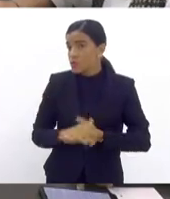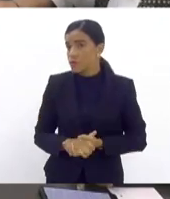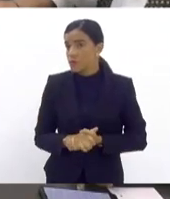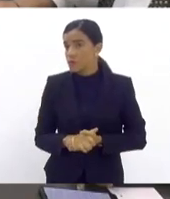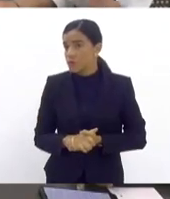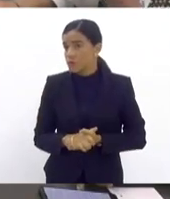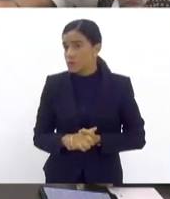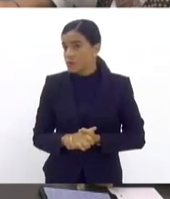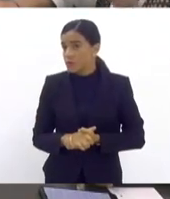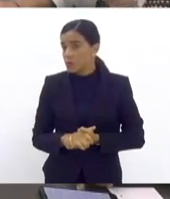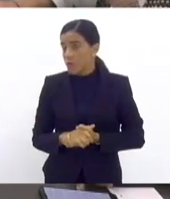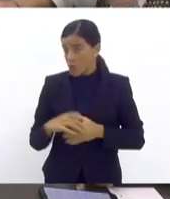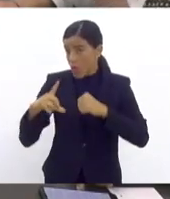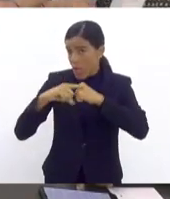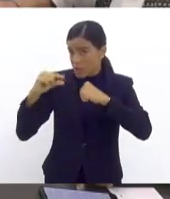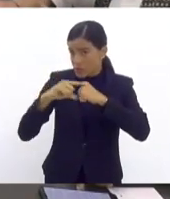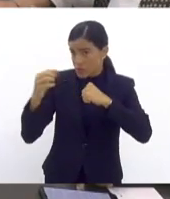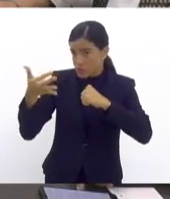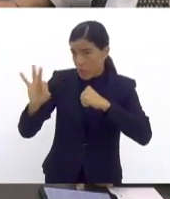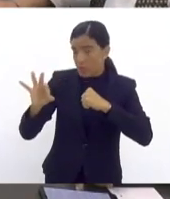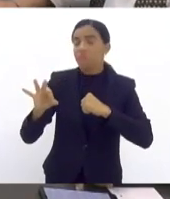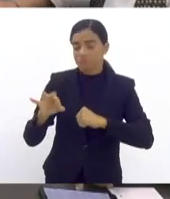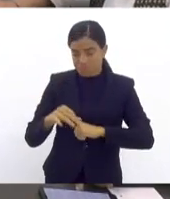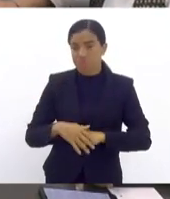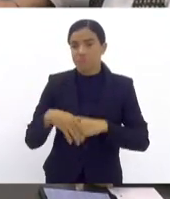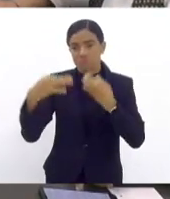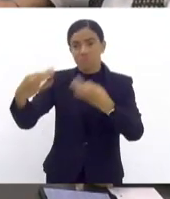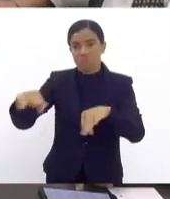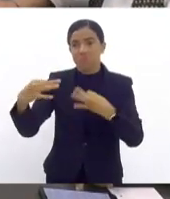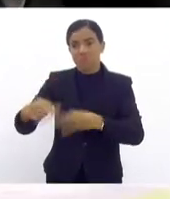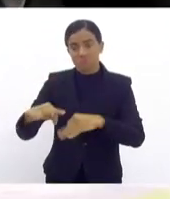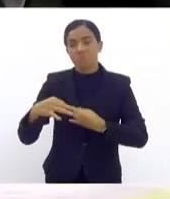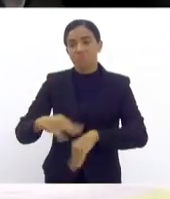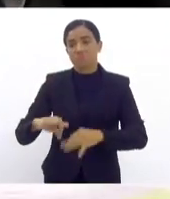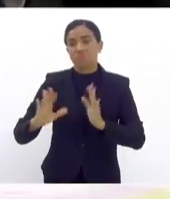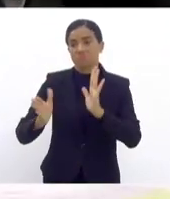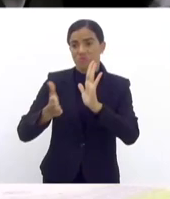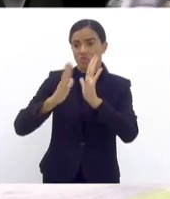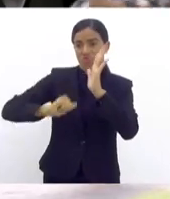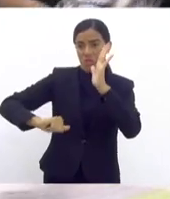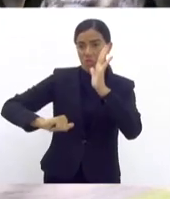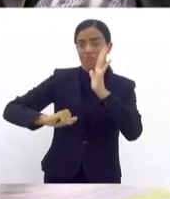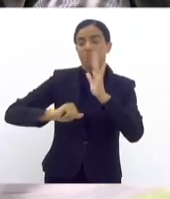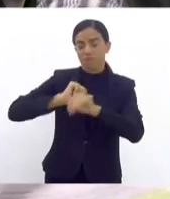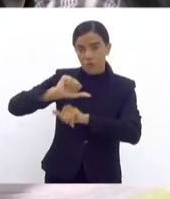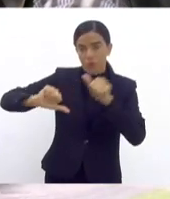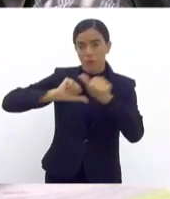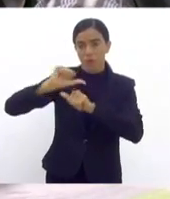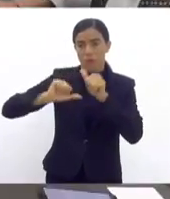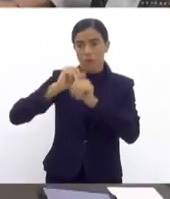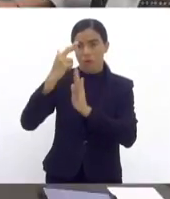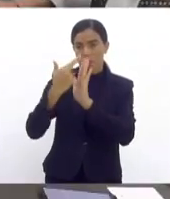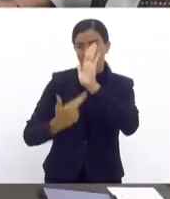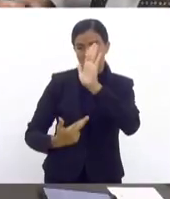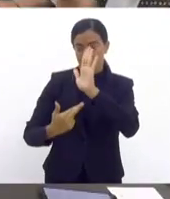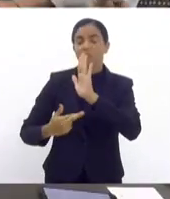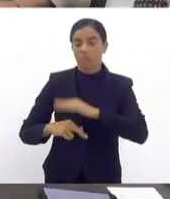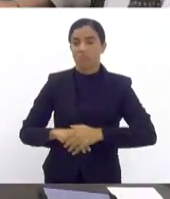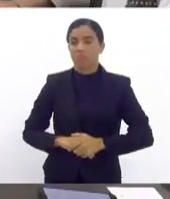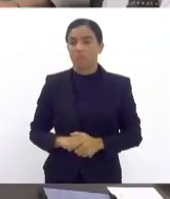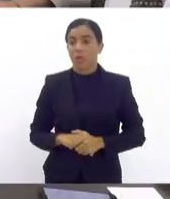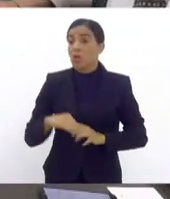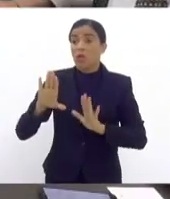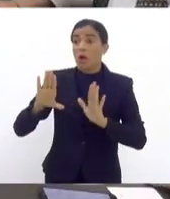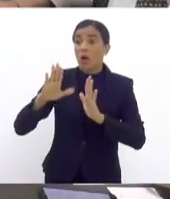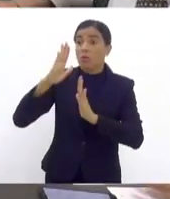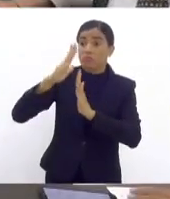É de supressão do artigo 10. Do 10º. Correto, correto, suprimido. Vou fazer a retificação do relatório para suprimir o artigo 10. Não, suprimir